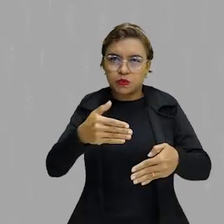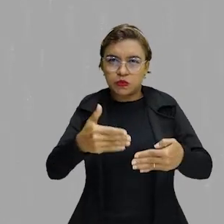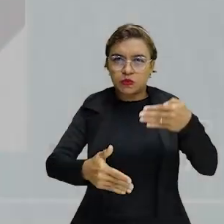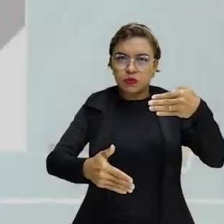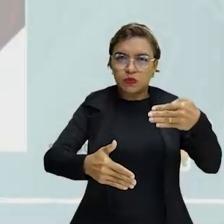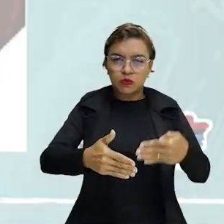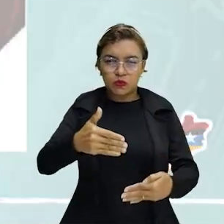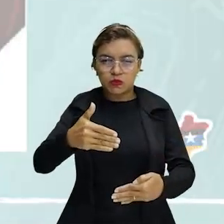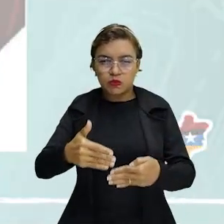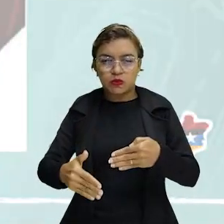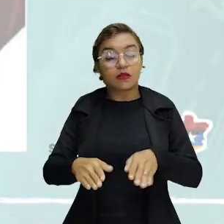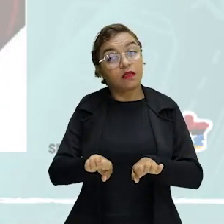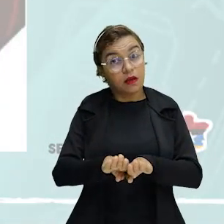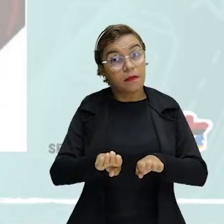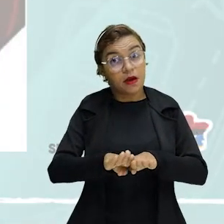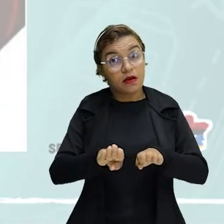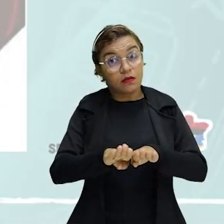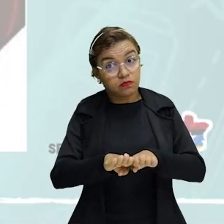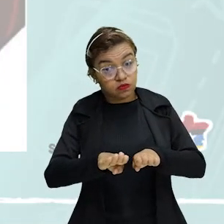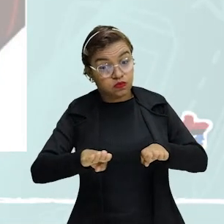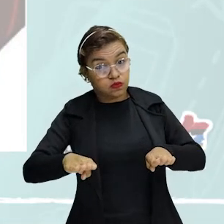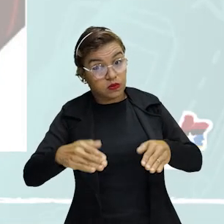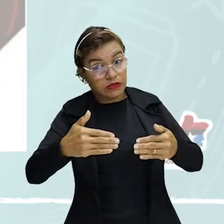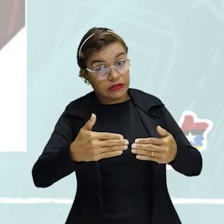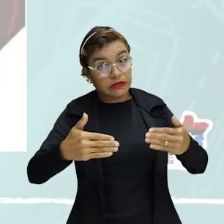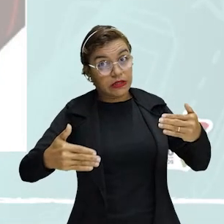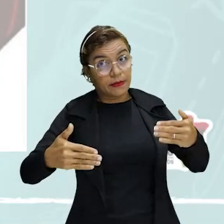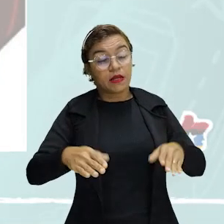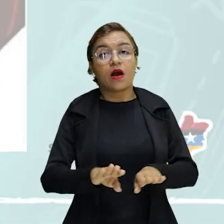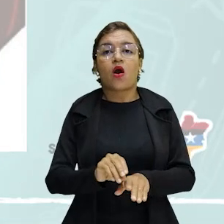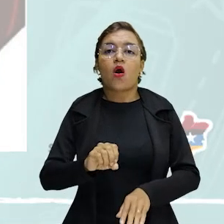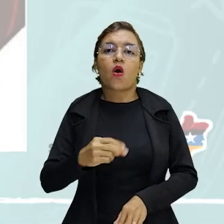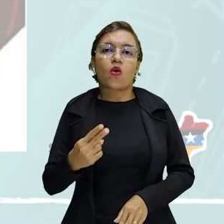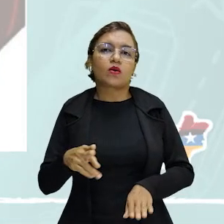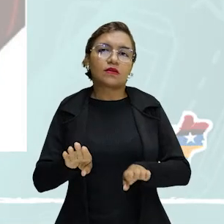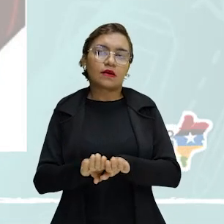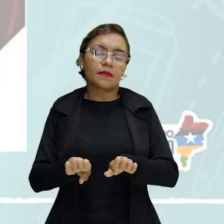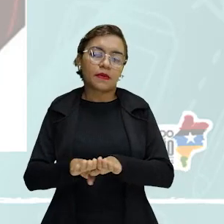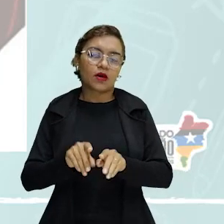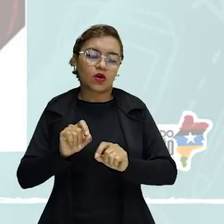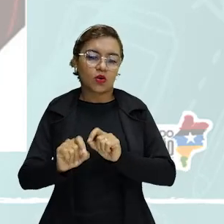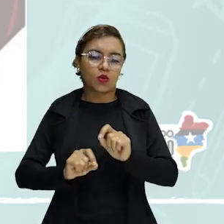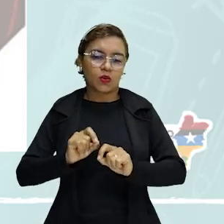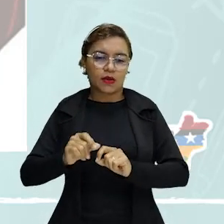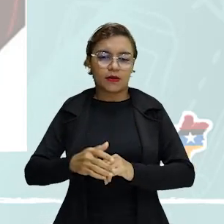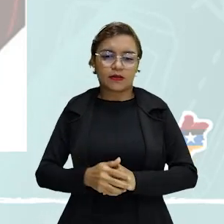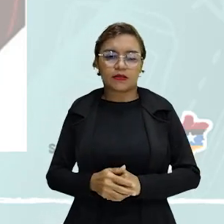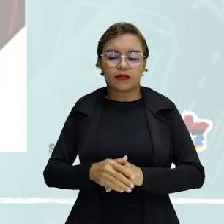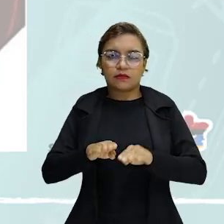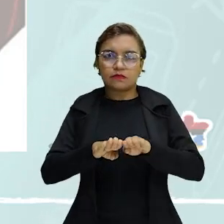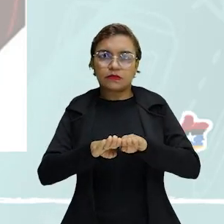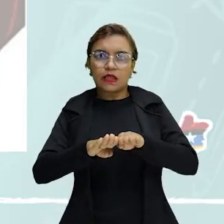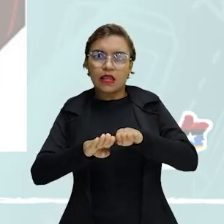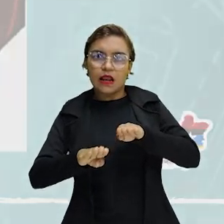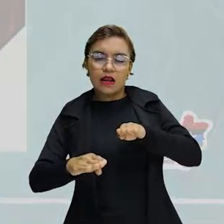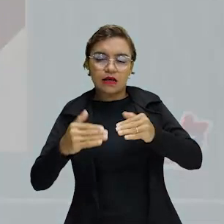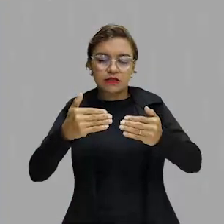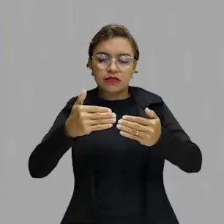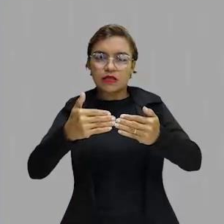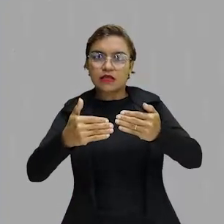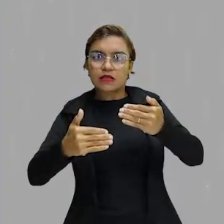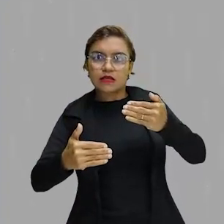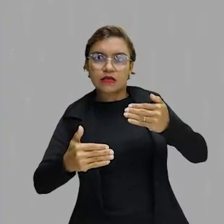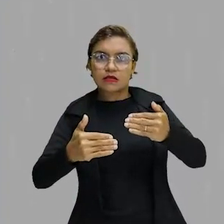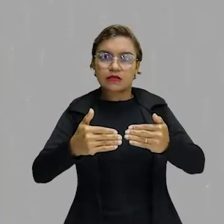convergentes, podendo se separar em limites divergentes, ou podendo também, né, se no caso deslizar entre si aí nos